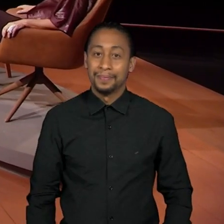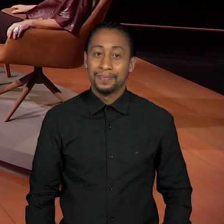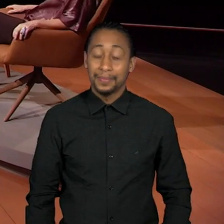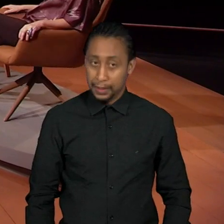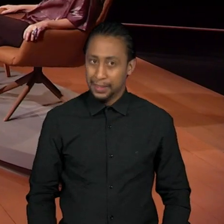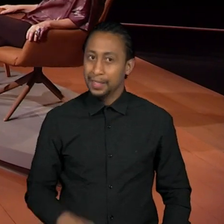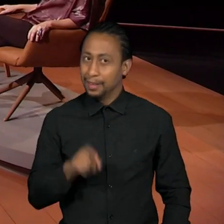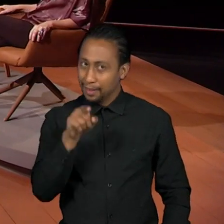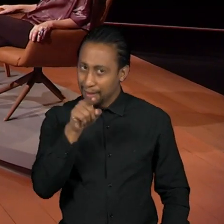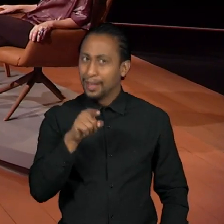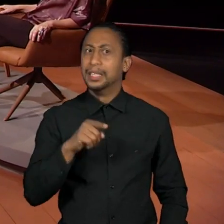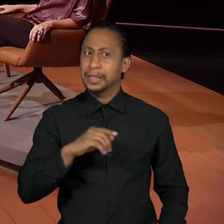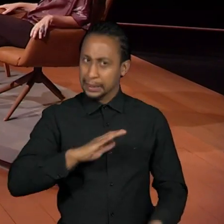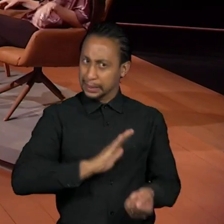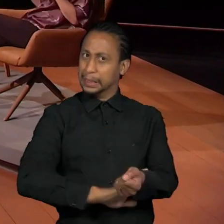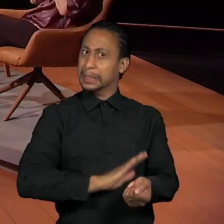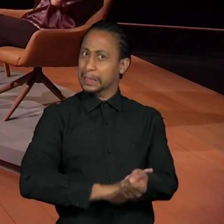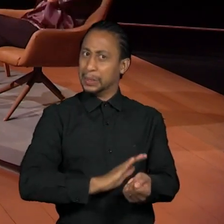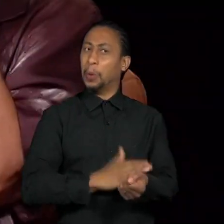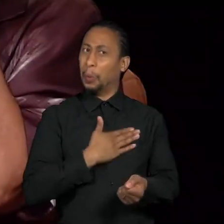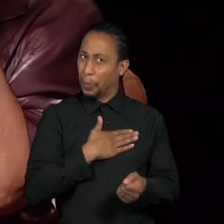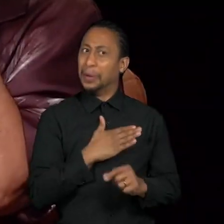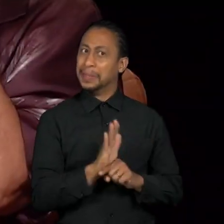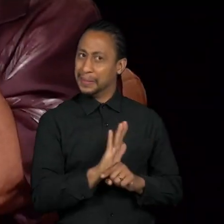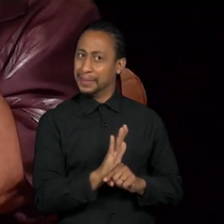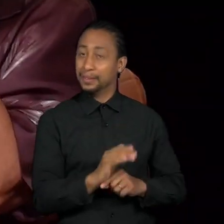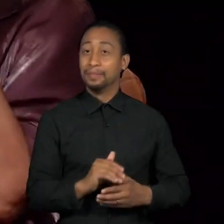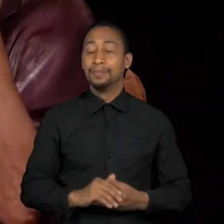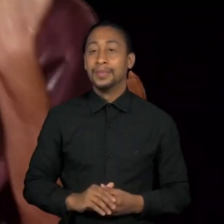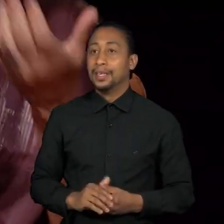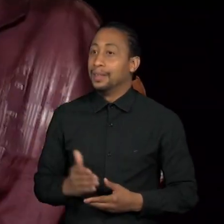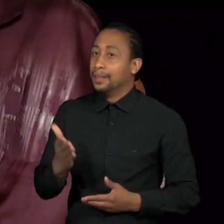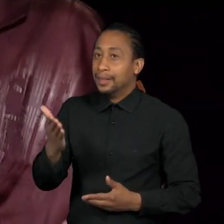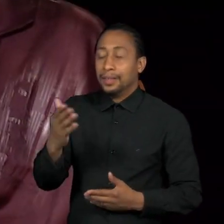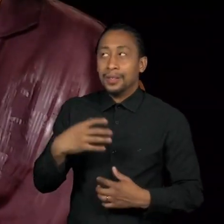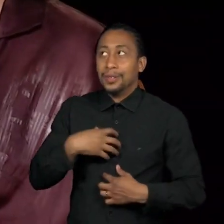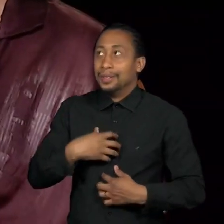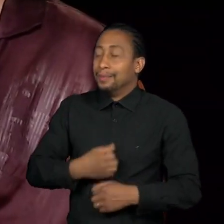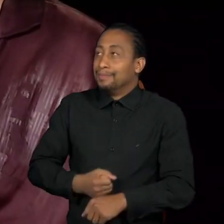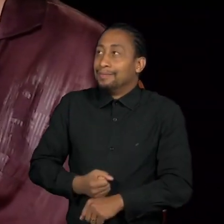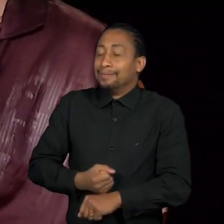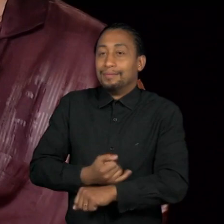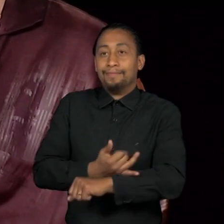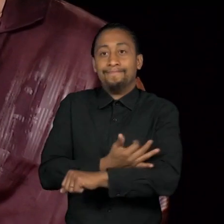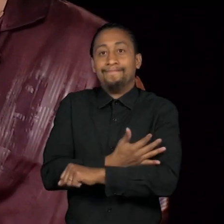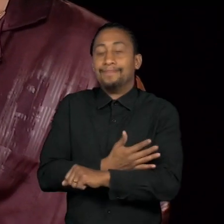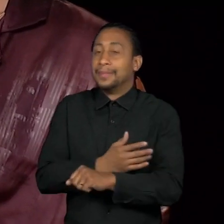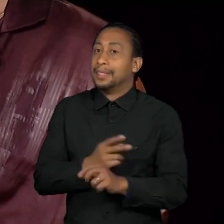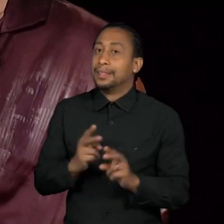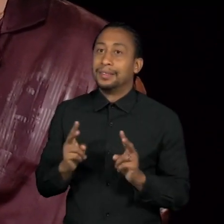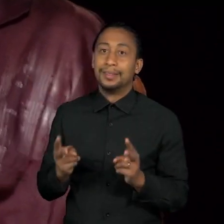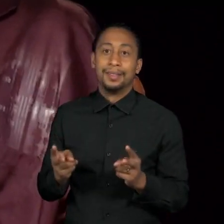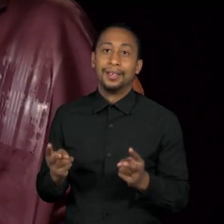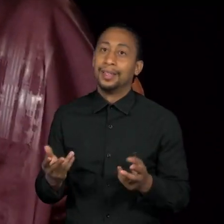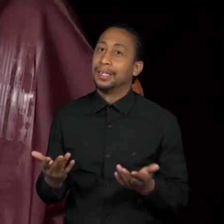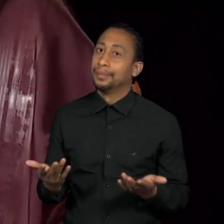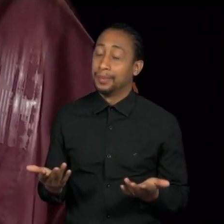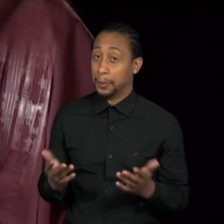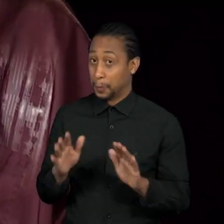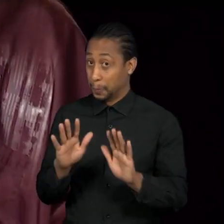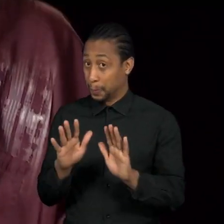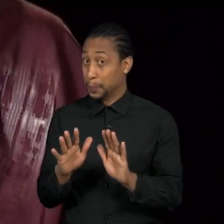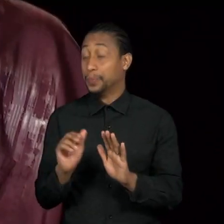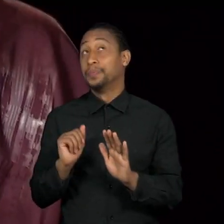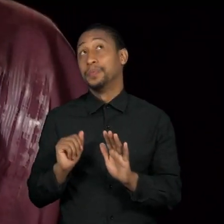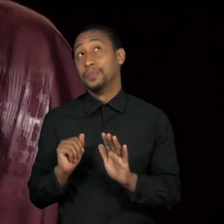tem cinema nas veias também. Né? Ele sempre me emociona, assim, porque, né, faz tanto...